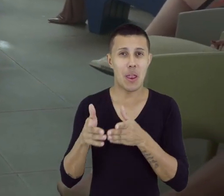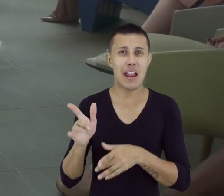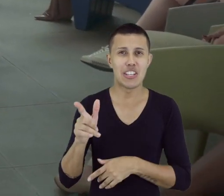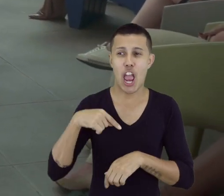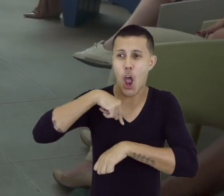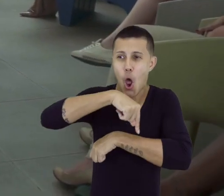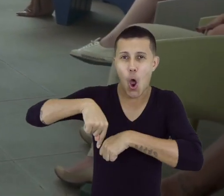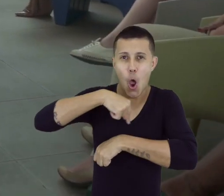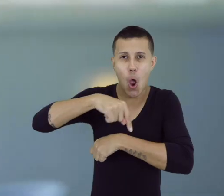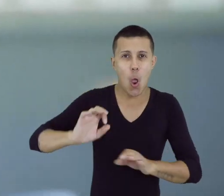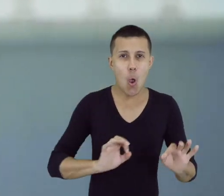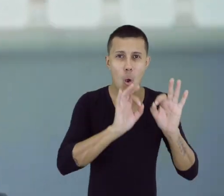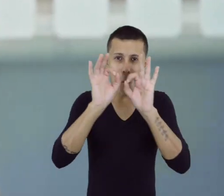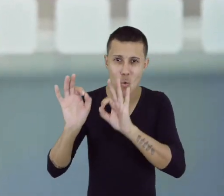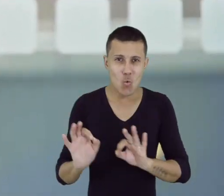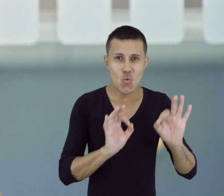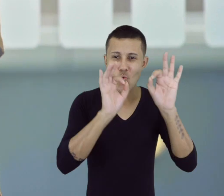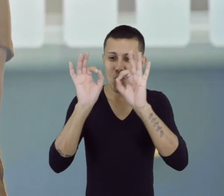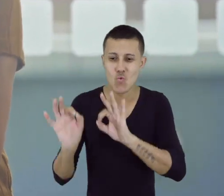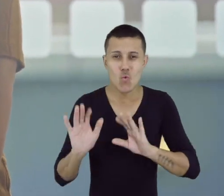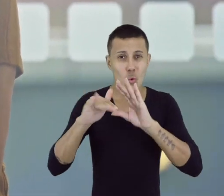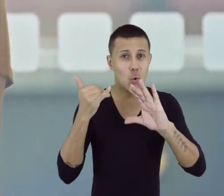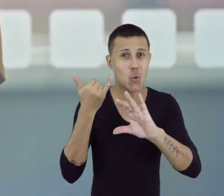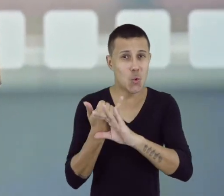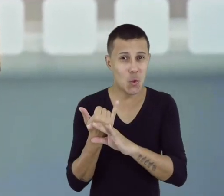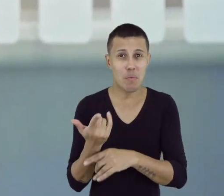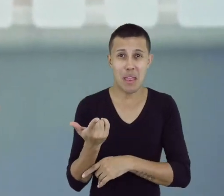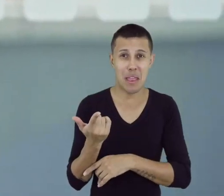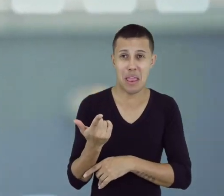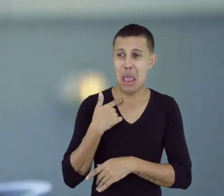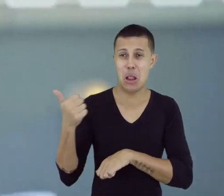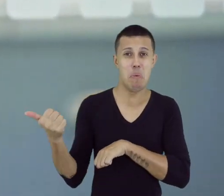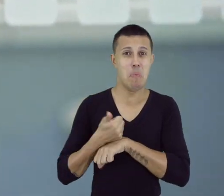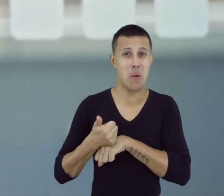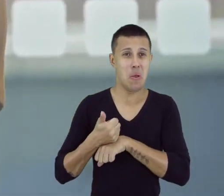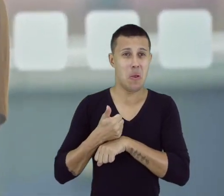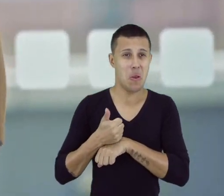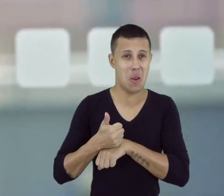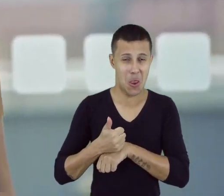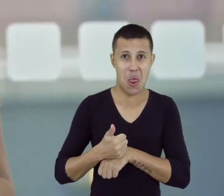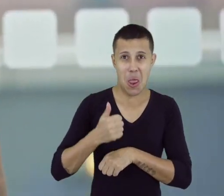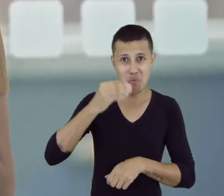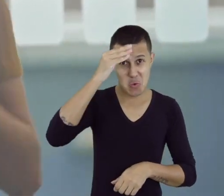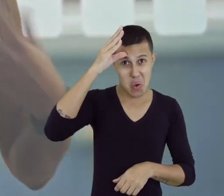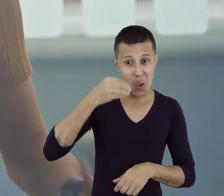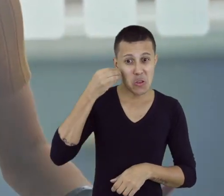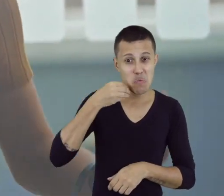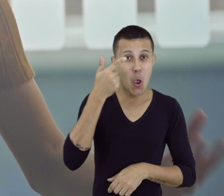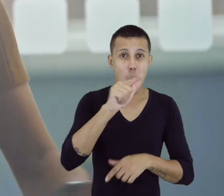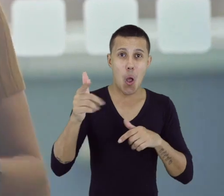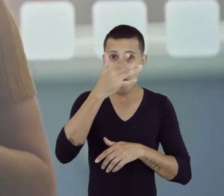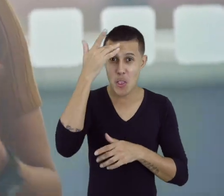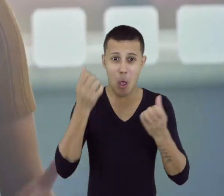navegador, ele tinha muitas horas assistindo vídeos no YouTube. Então ele era muito profissional, assim, ele conhecia as experiências